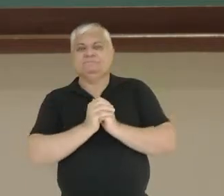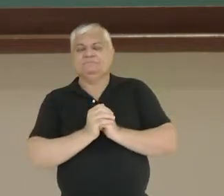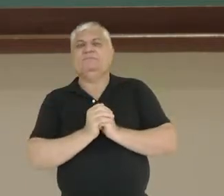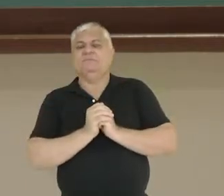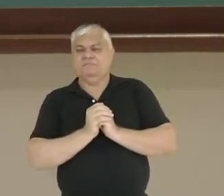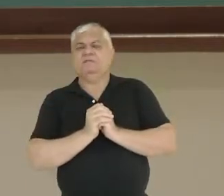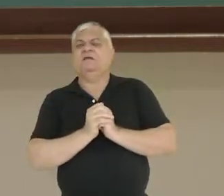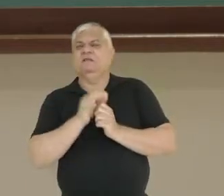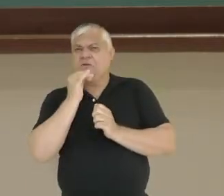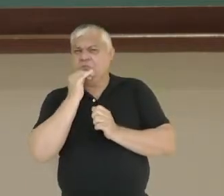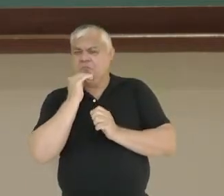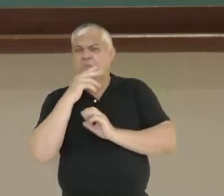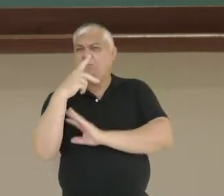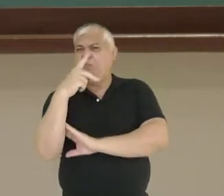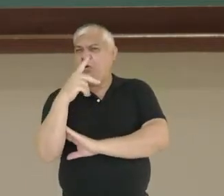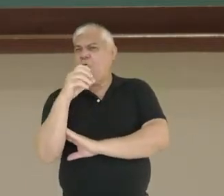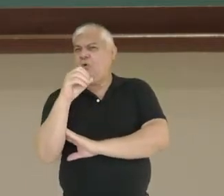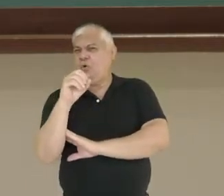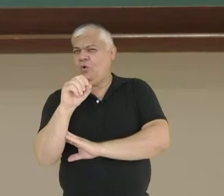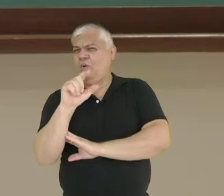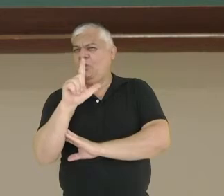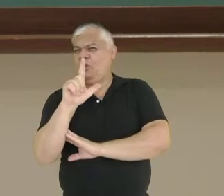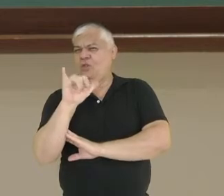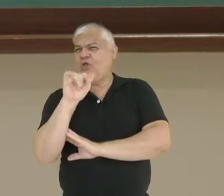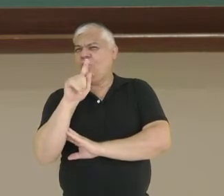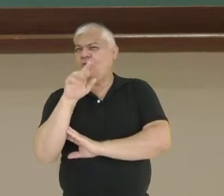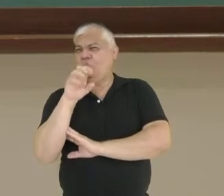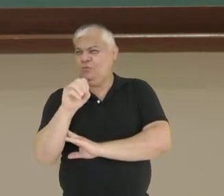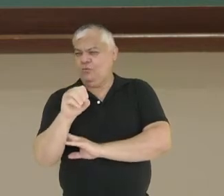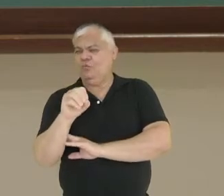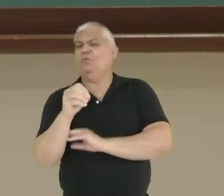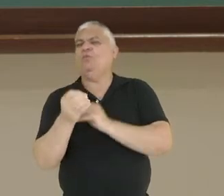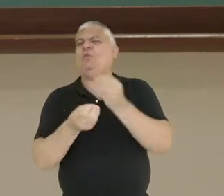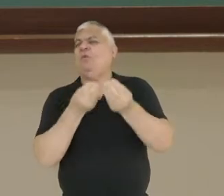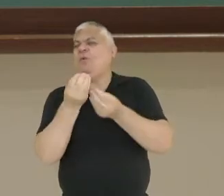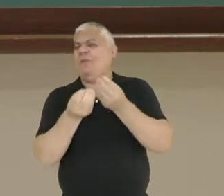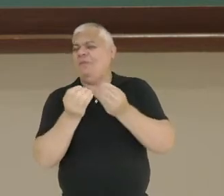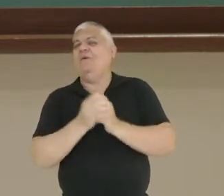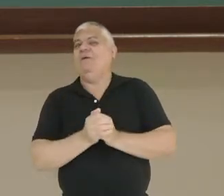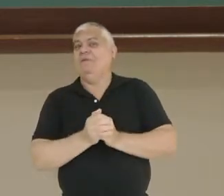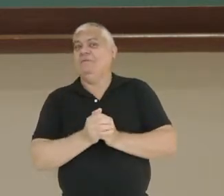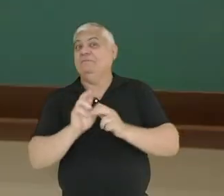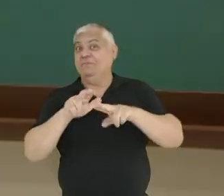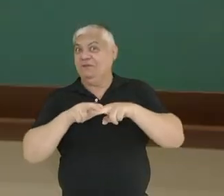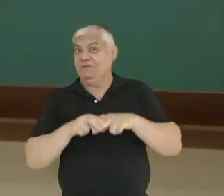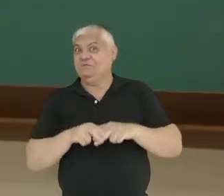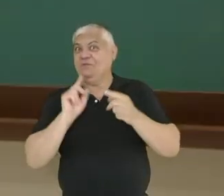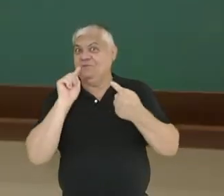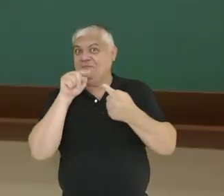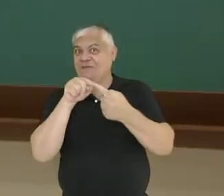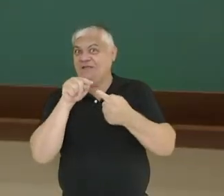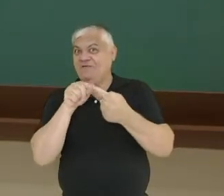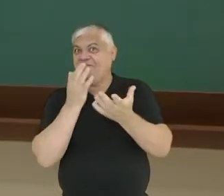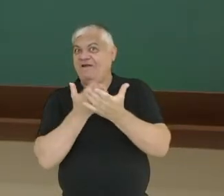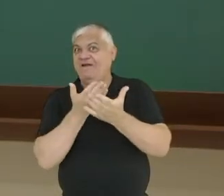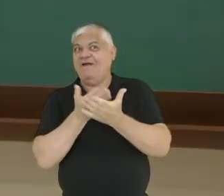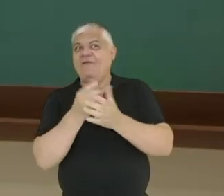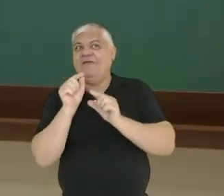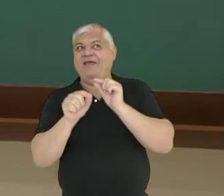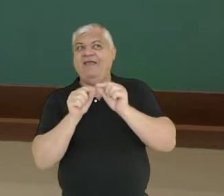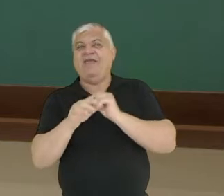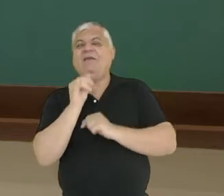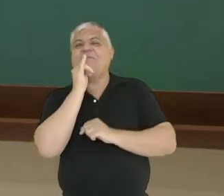polígonos regulares e os ângulos externos. Portanto, o objetivo da aula de